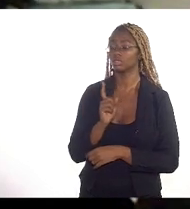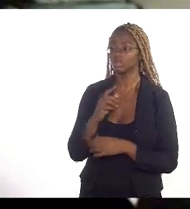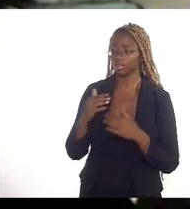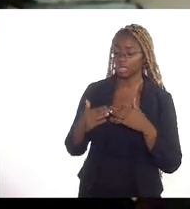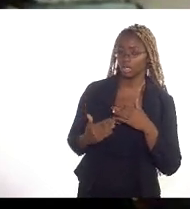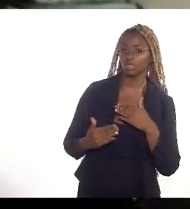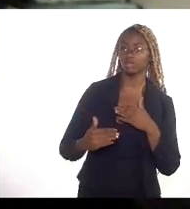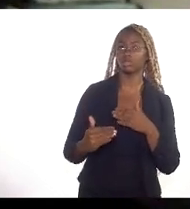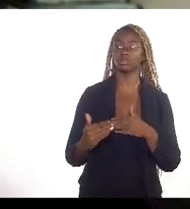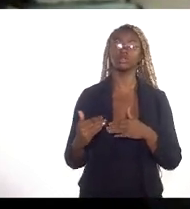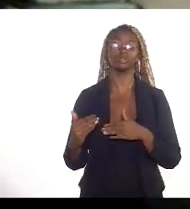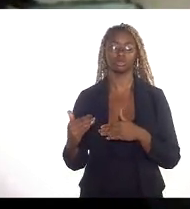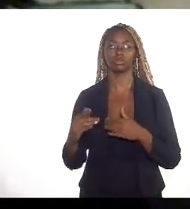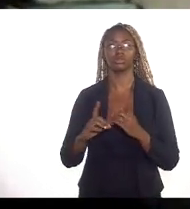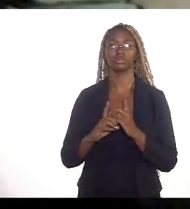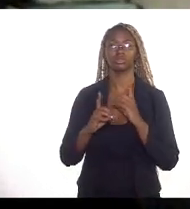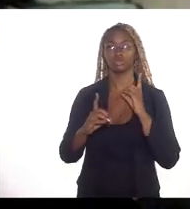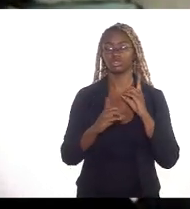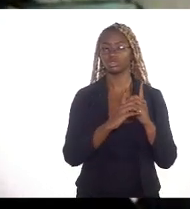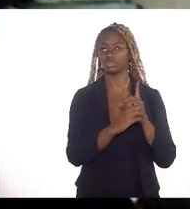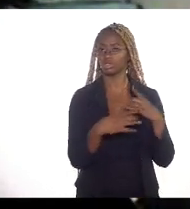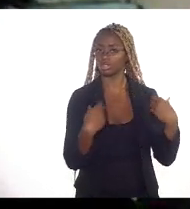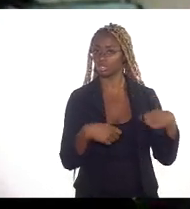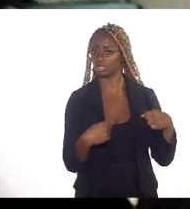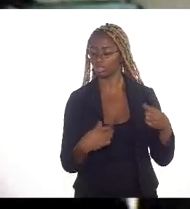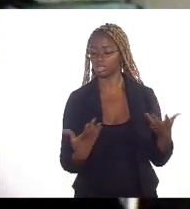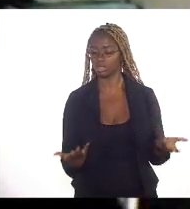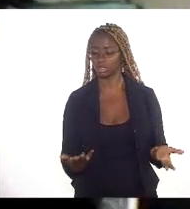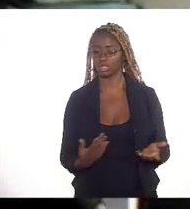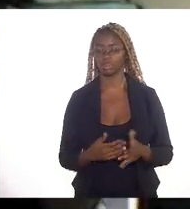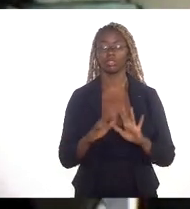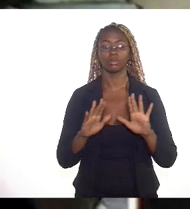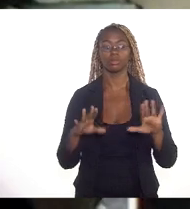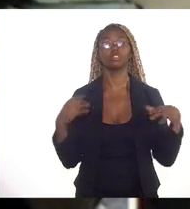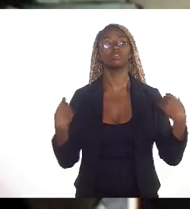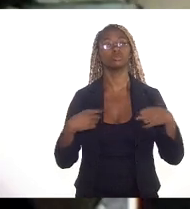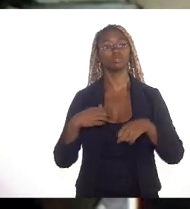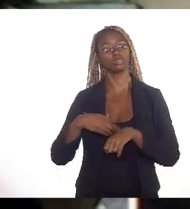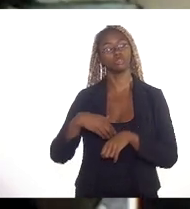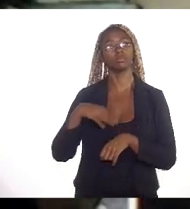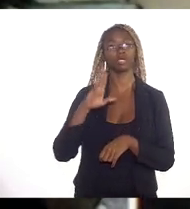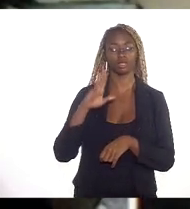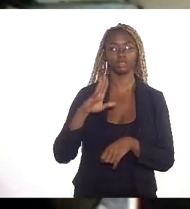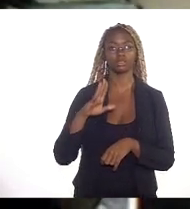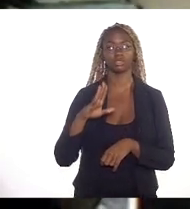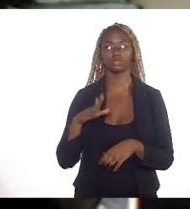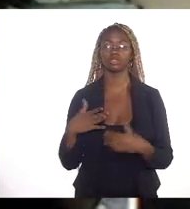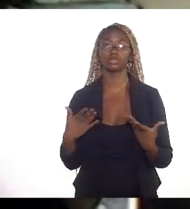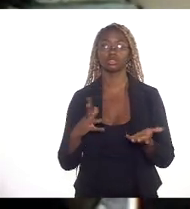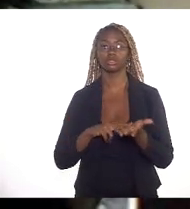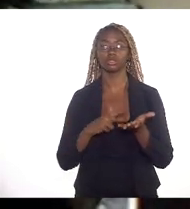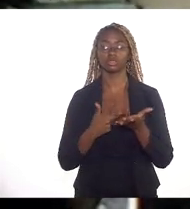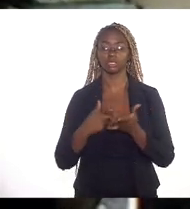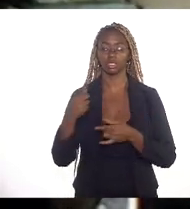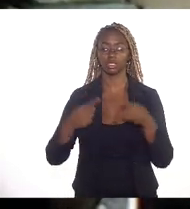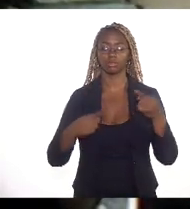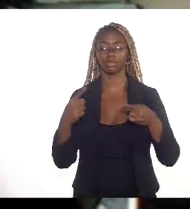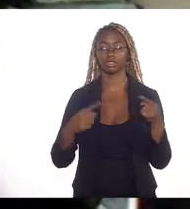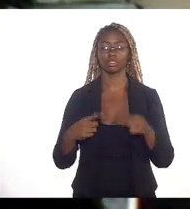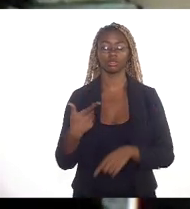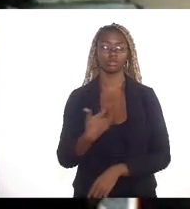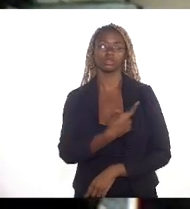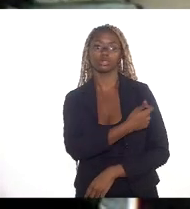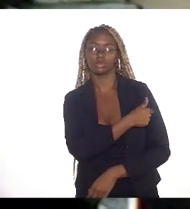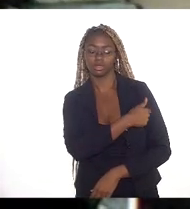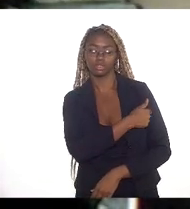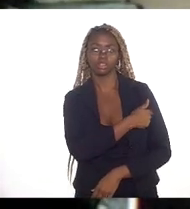a necessidade do distanciamento social. Só que a gente precisa ir além. E ir além significa debater vacinação. A gente